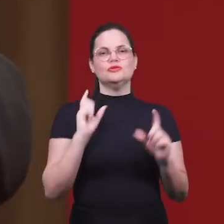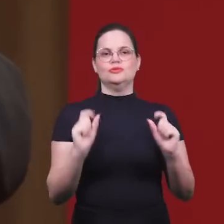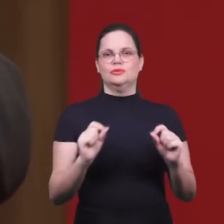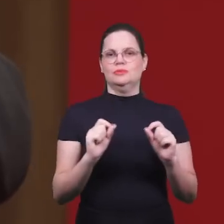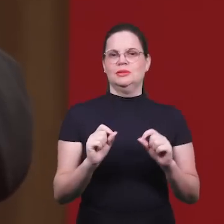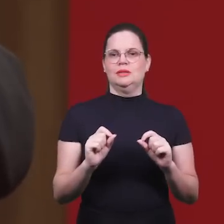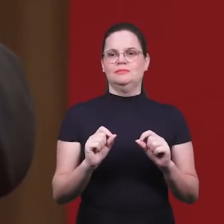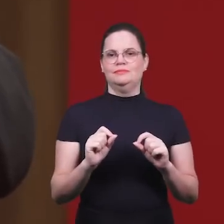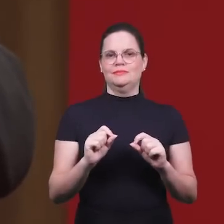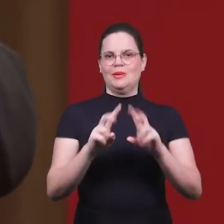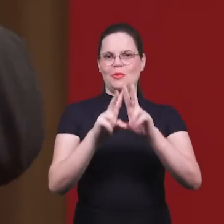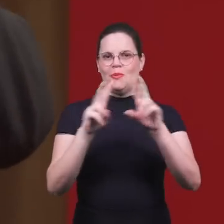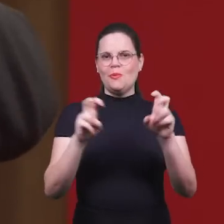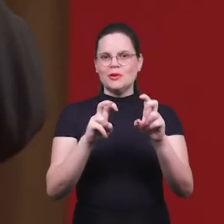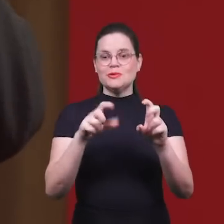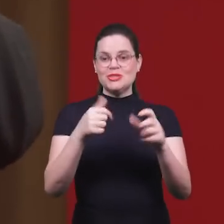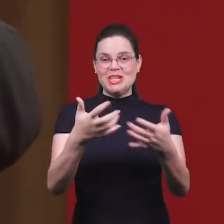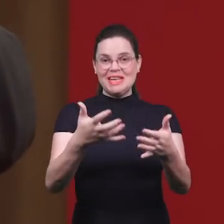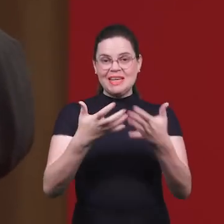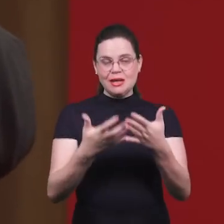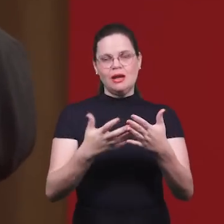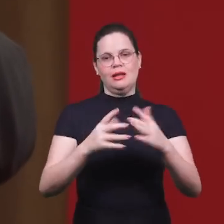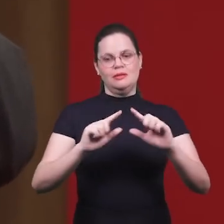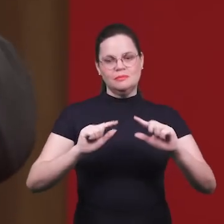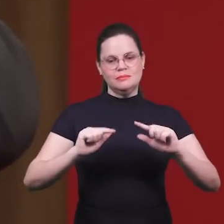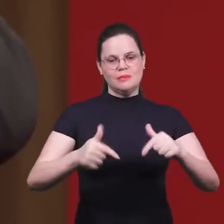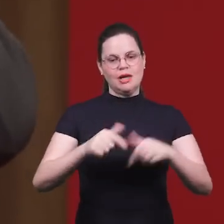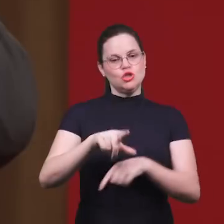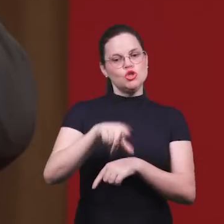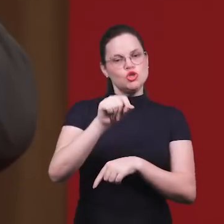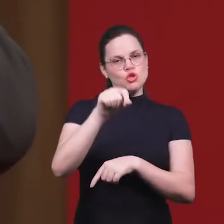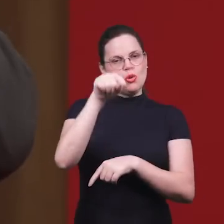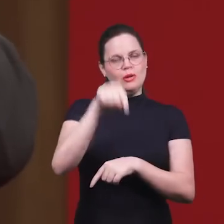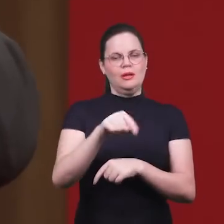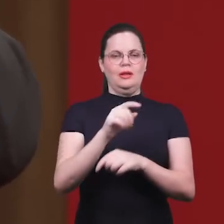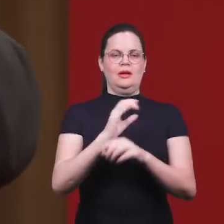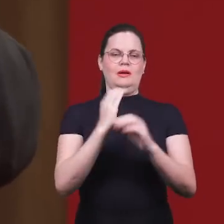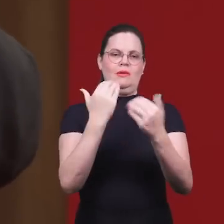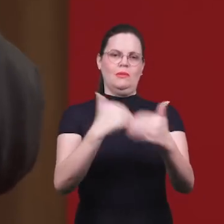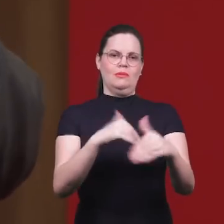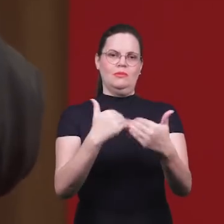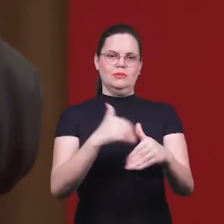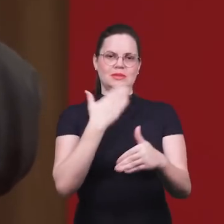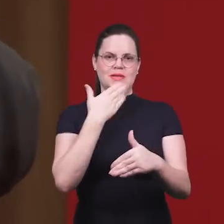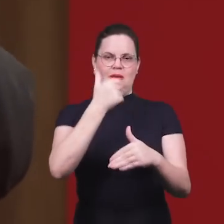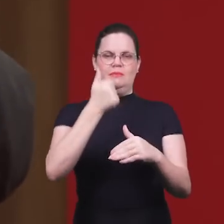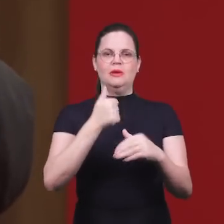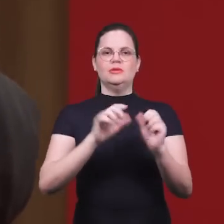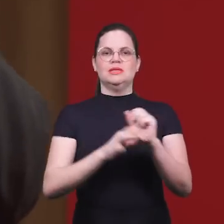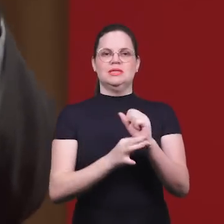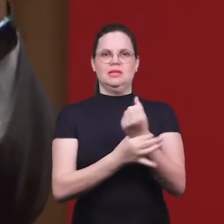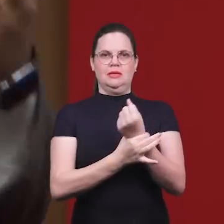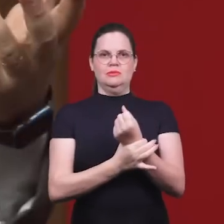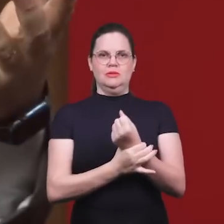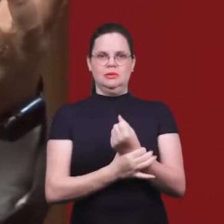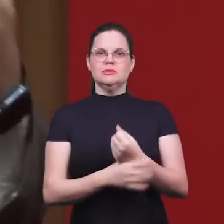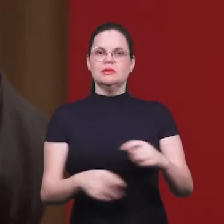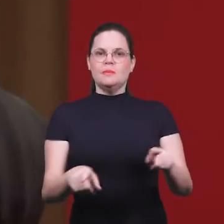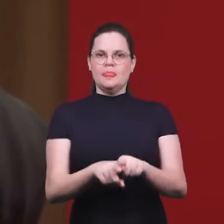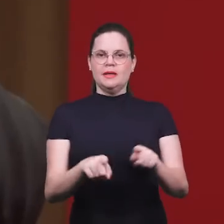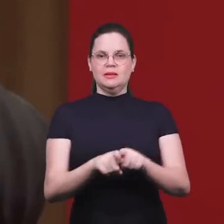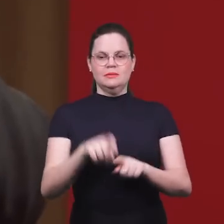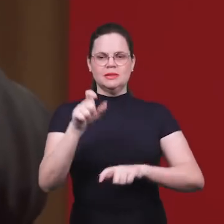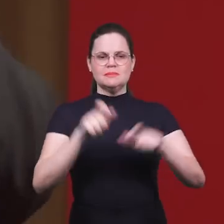concurso, a sua pergunta está em torno de estabilidade. A pergunta, acredito, está muito mais em aptidão, né?